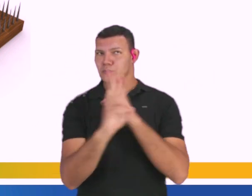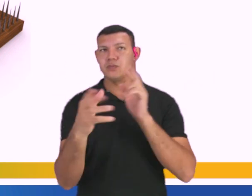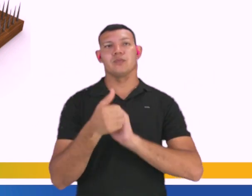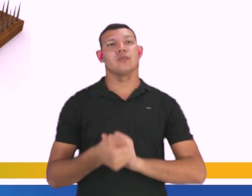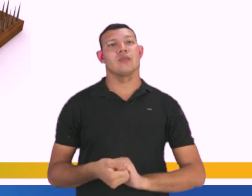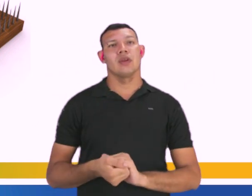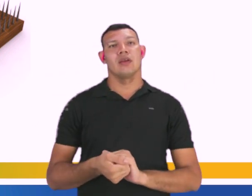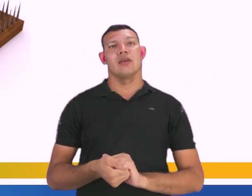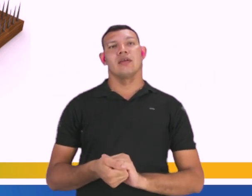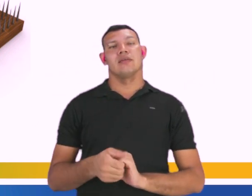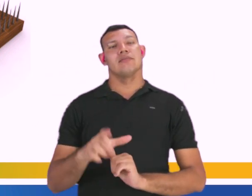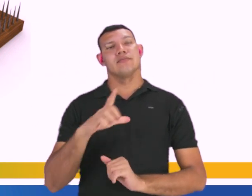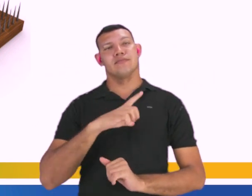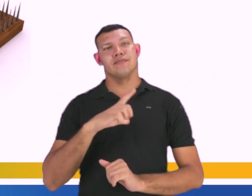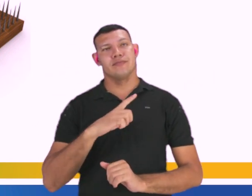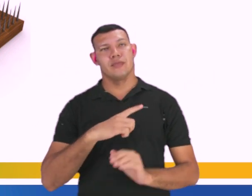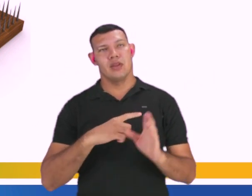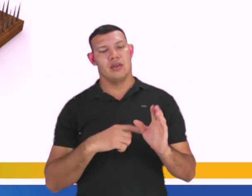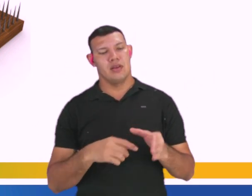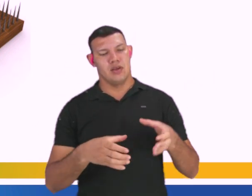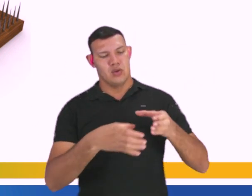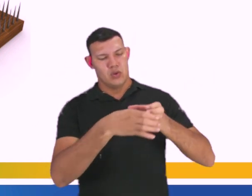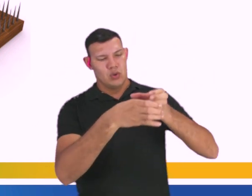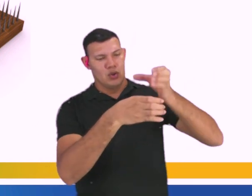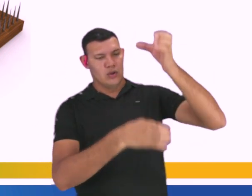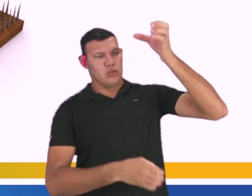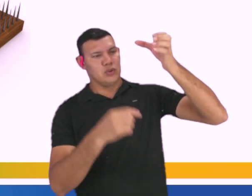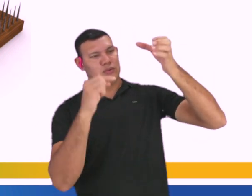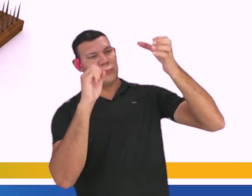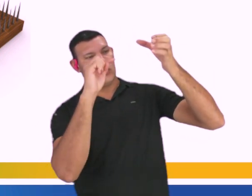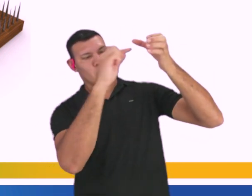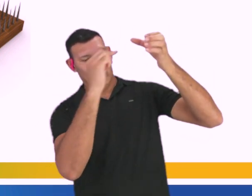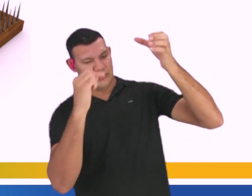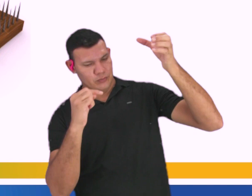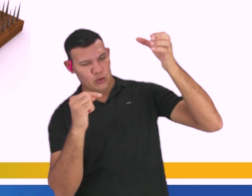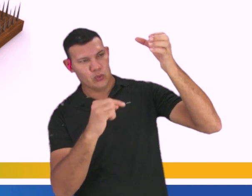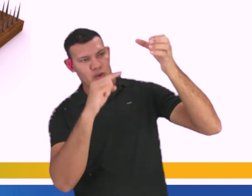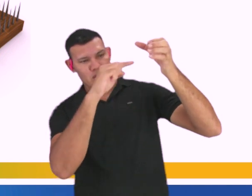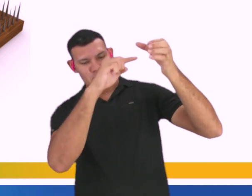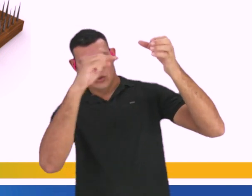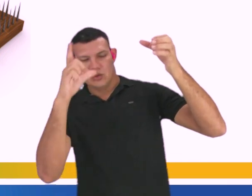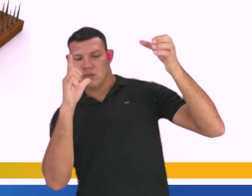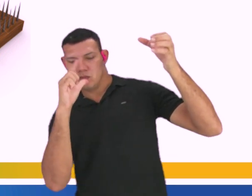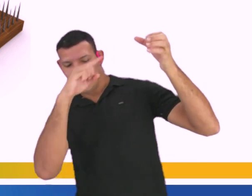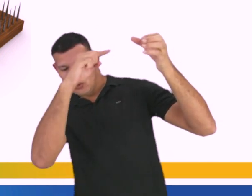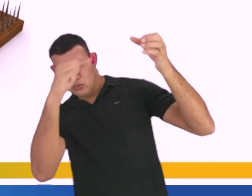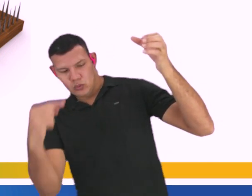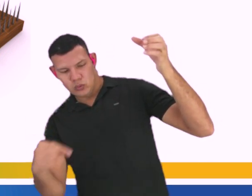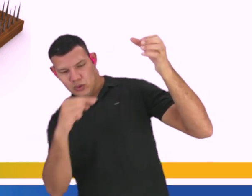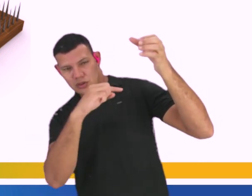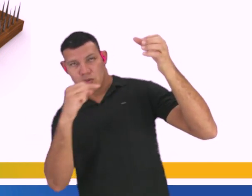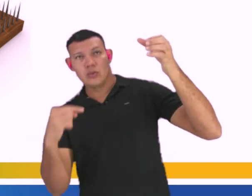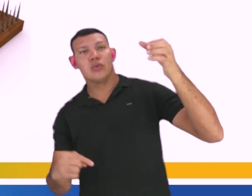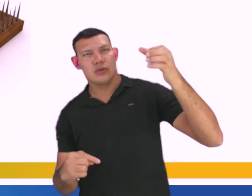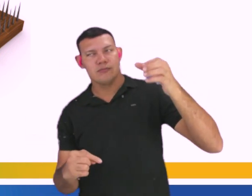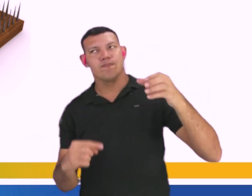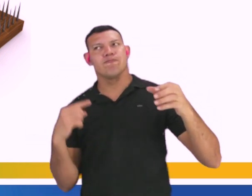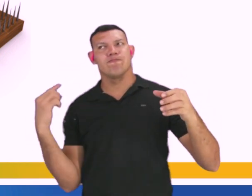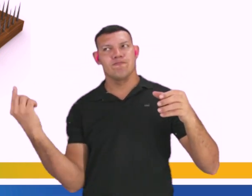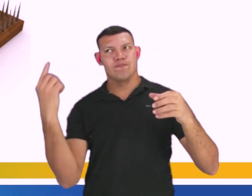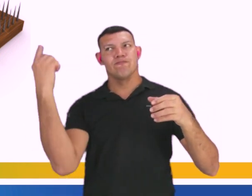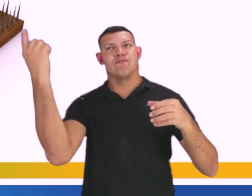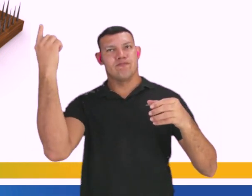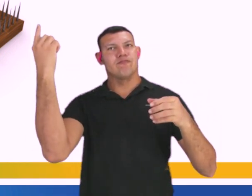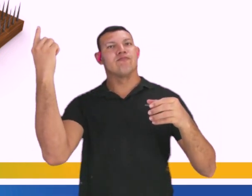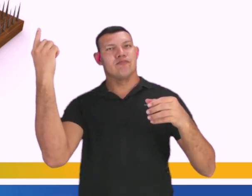e aí tem distâncias diferentes na água que está saindo ali. Isso por quê? Vai dizer que a altura também interfere